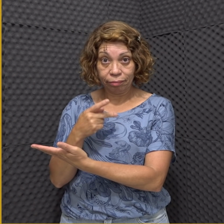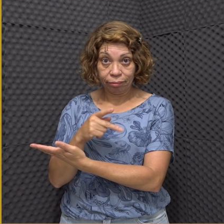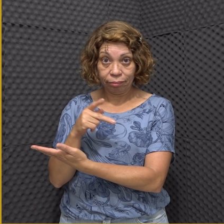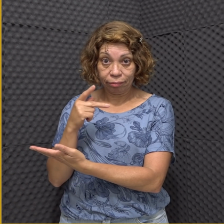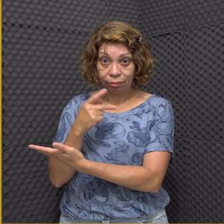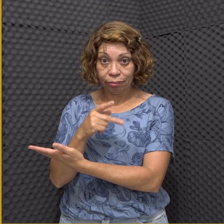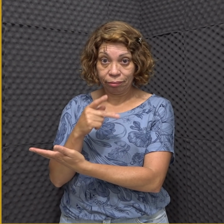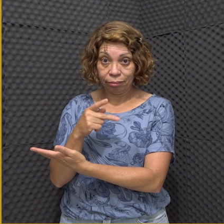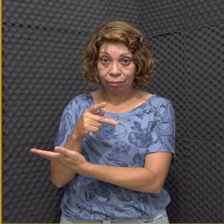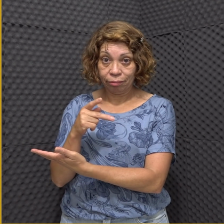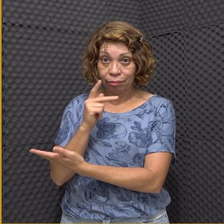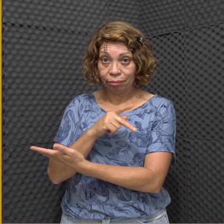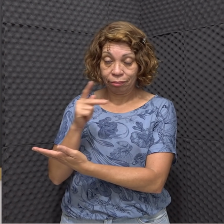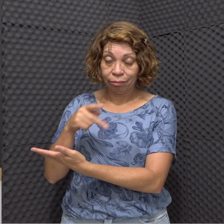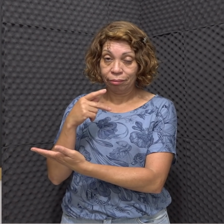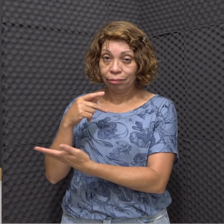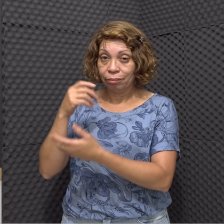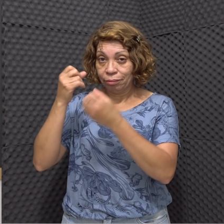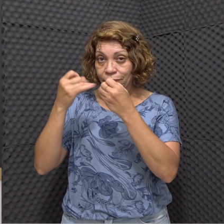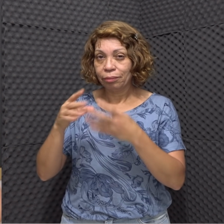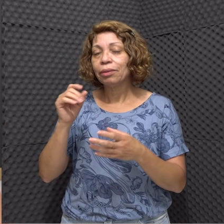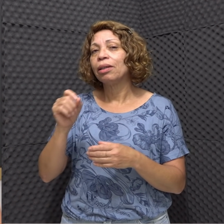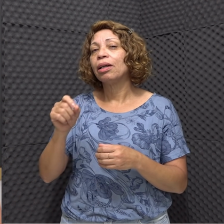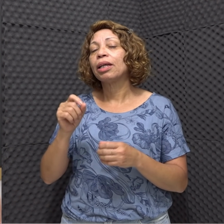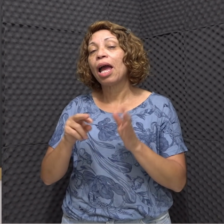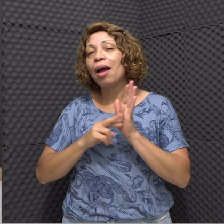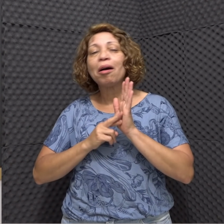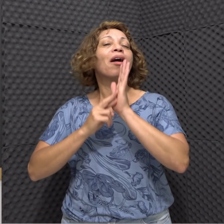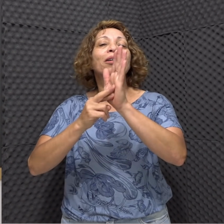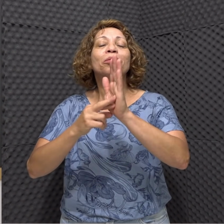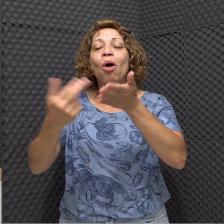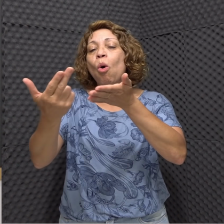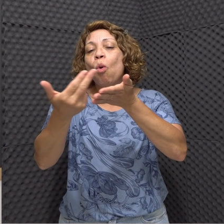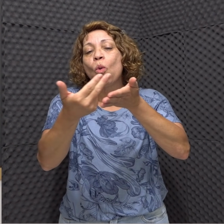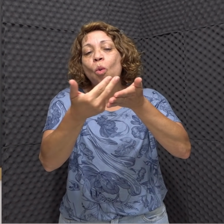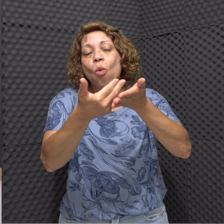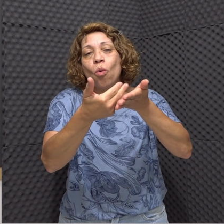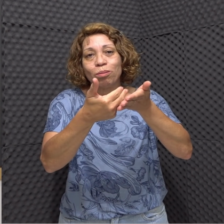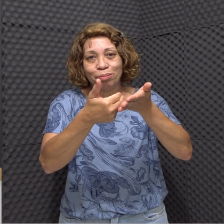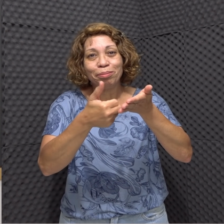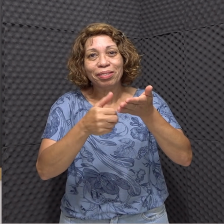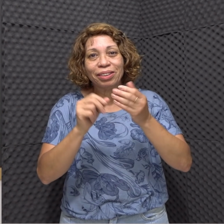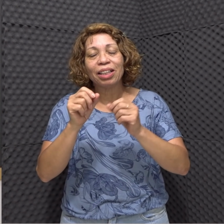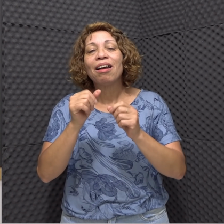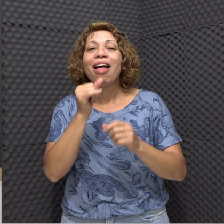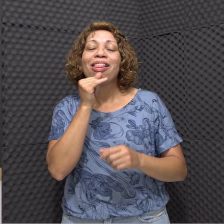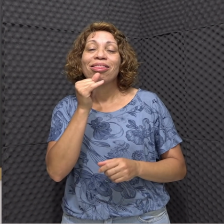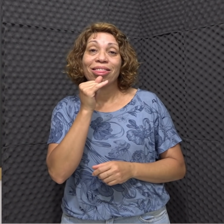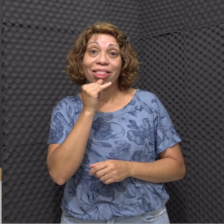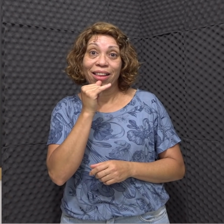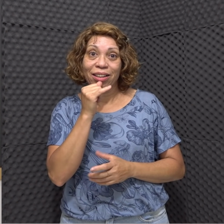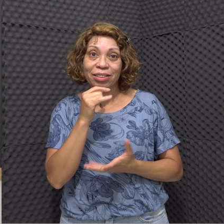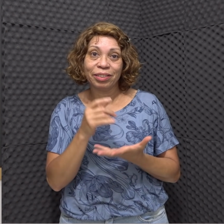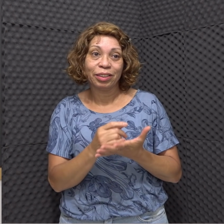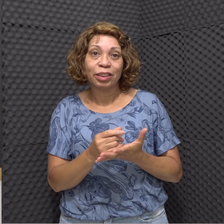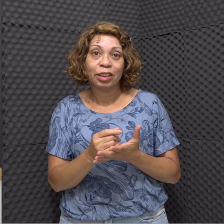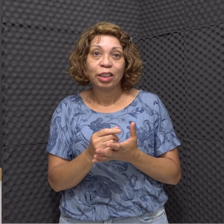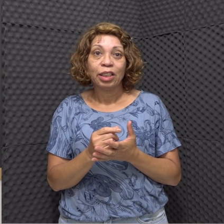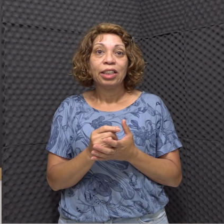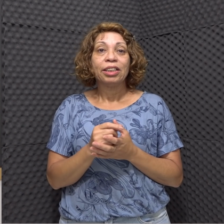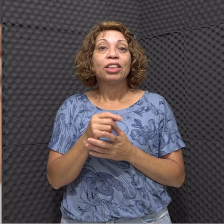Volta a tela para mim. Um diagrama é um modo de representação gráfica de um conjunto. Nós estudamos, por